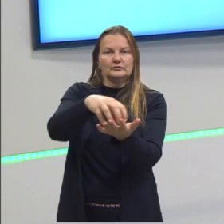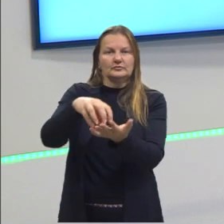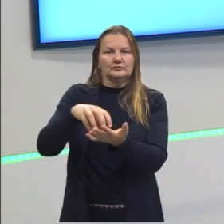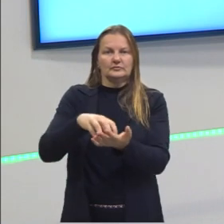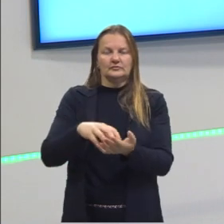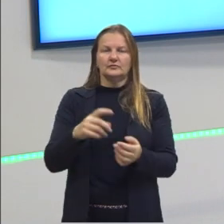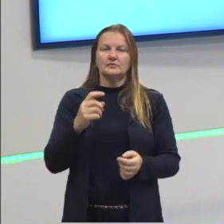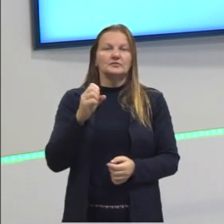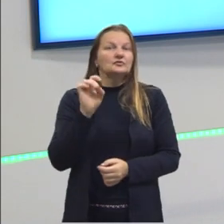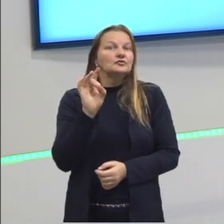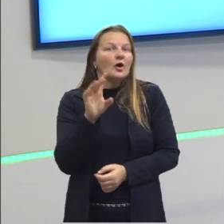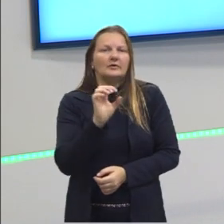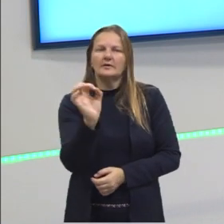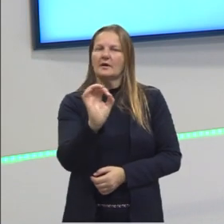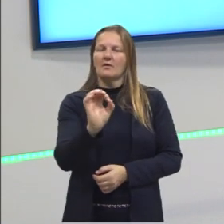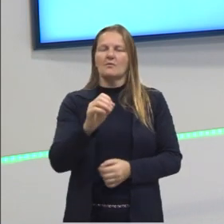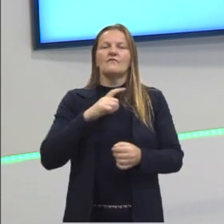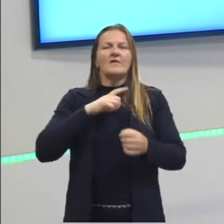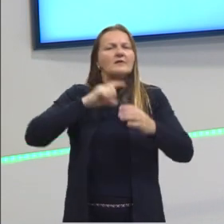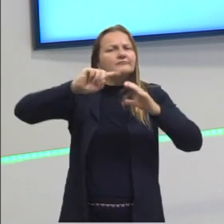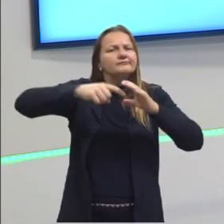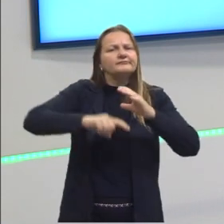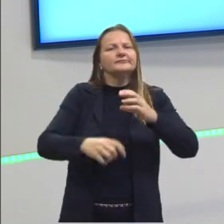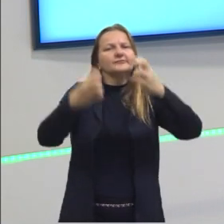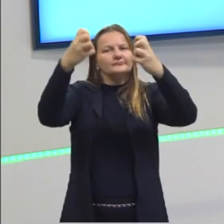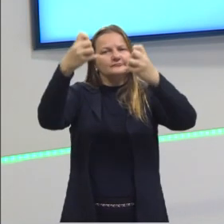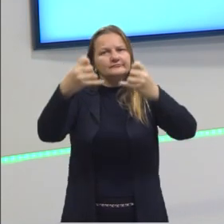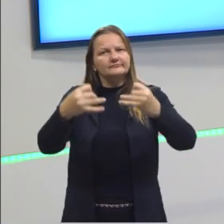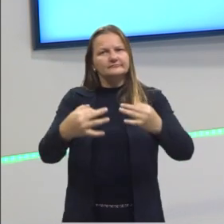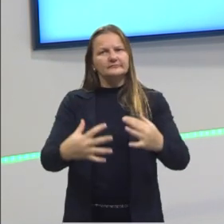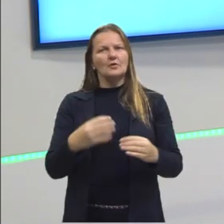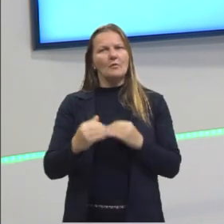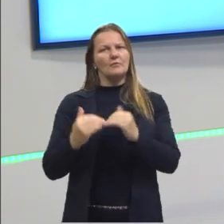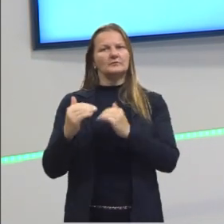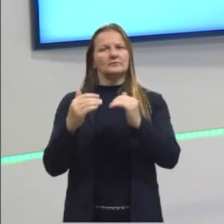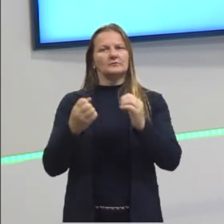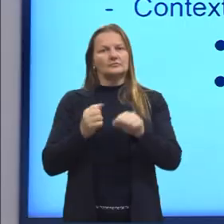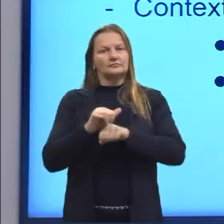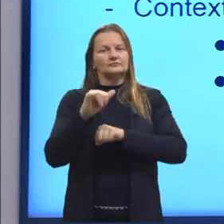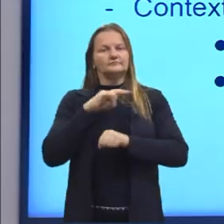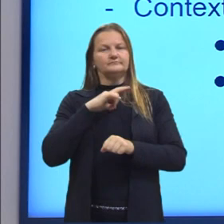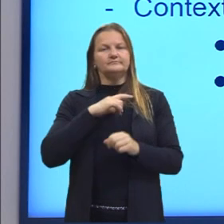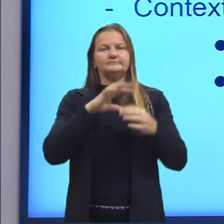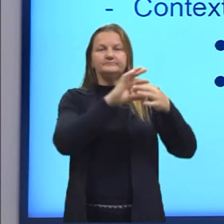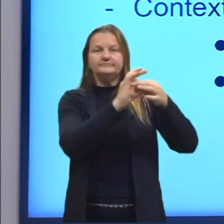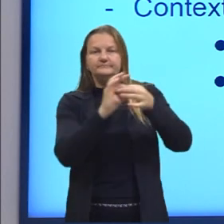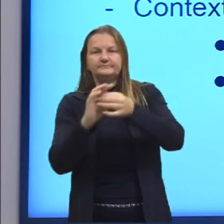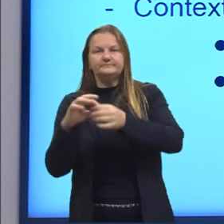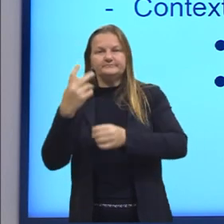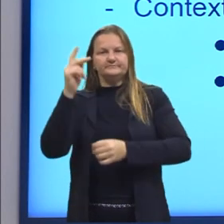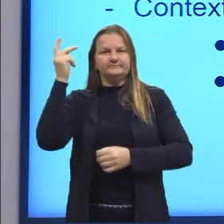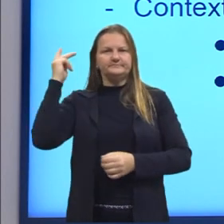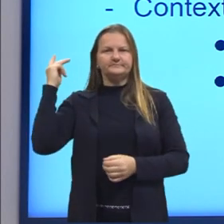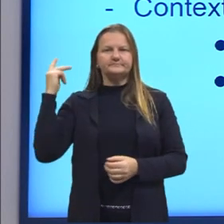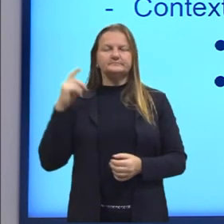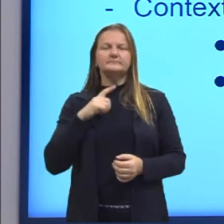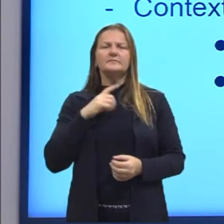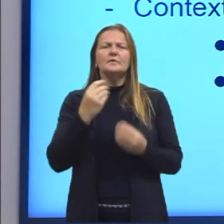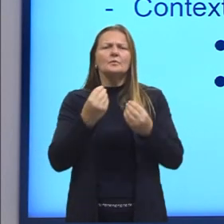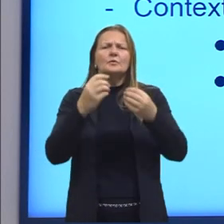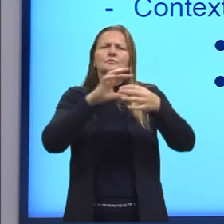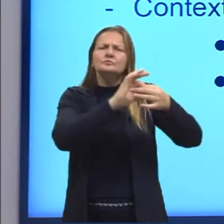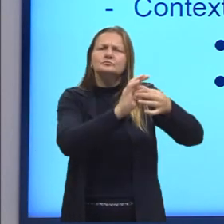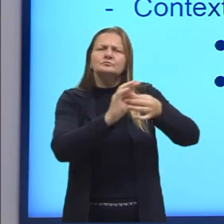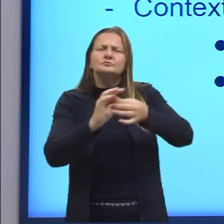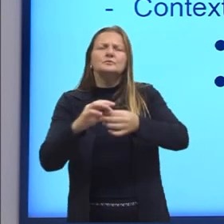né Não foi só isso a gente vai falar um pouquinho então de como esse processo aconteceu e o contexto histórico de tudo isso tem